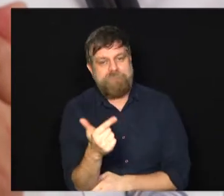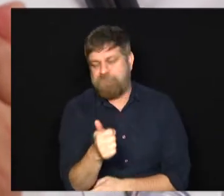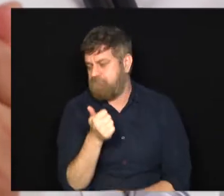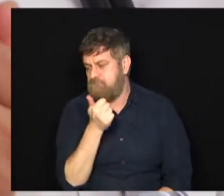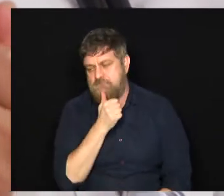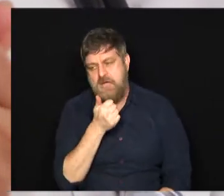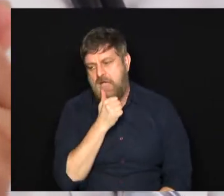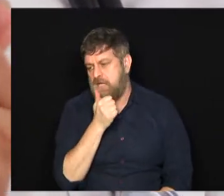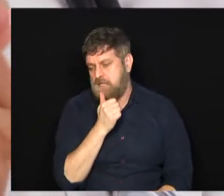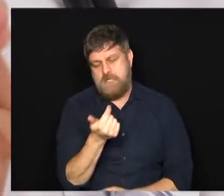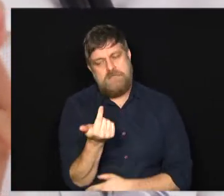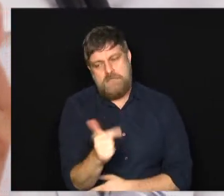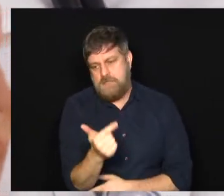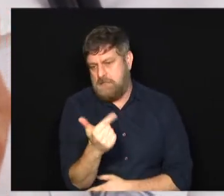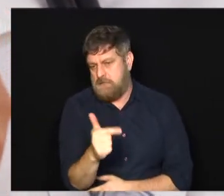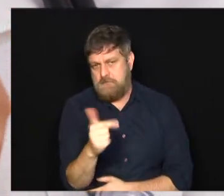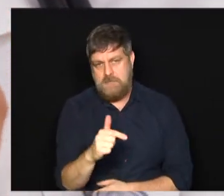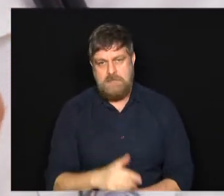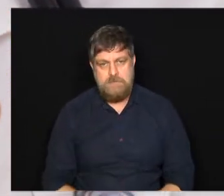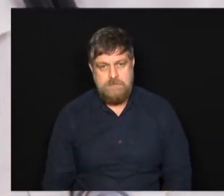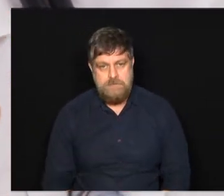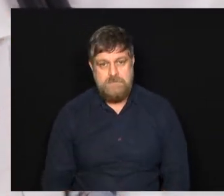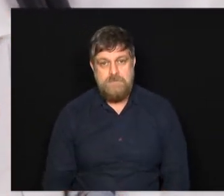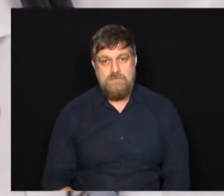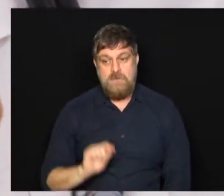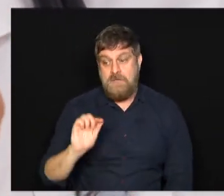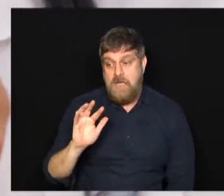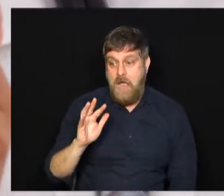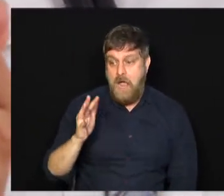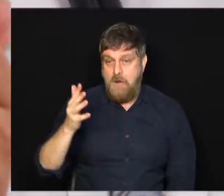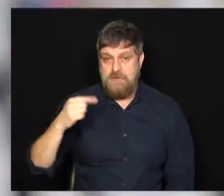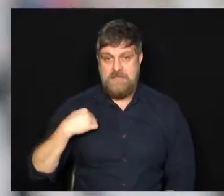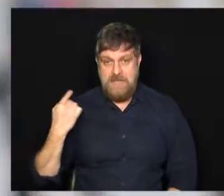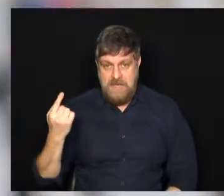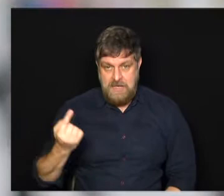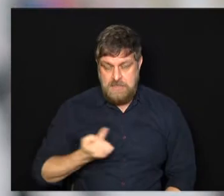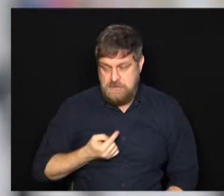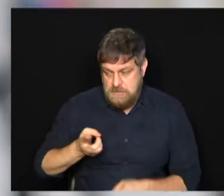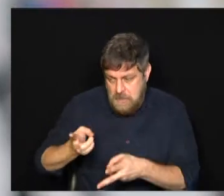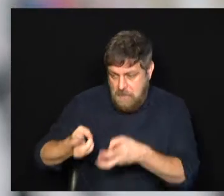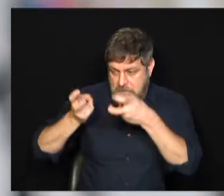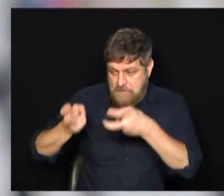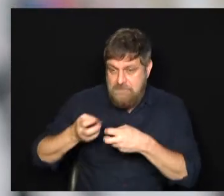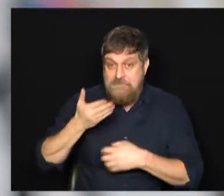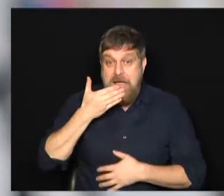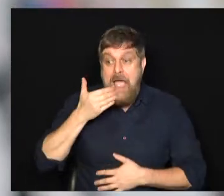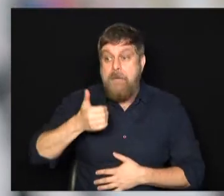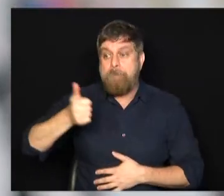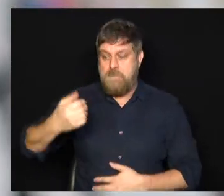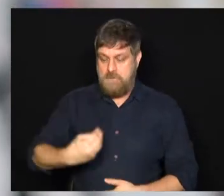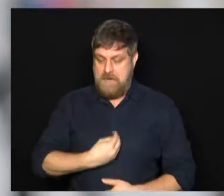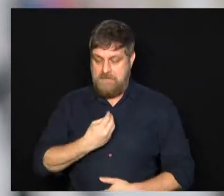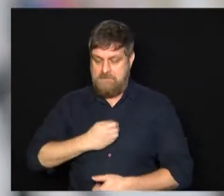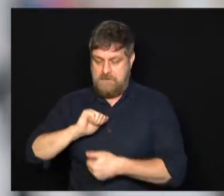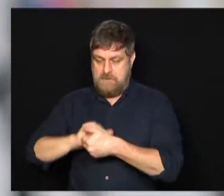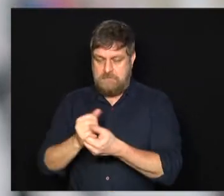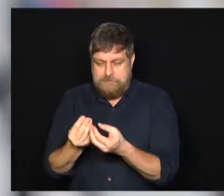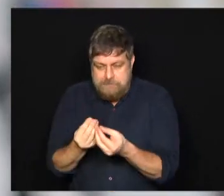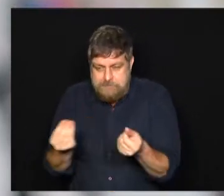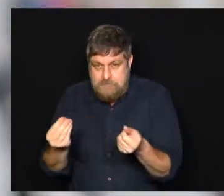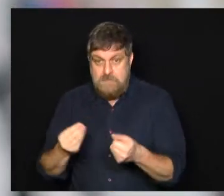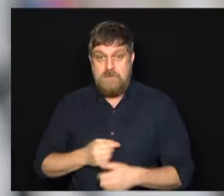né? Exatamente. Ele não reverte. Então, assim, o tratamento a gente fala que é sintomático, ele vai melhorar os sintomas, né? Mas